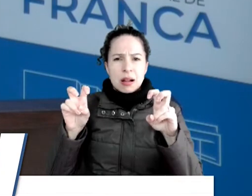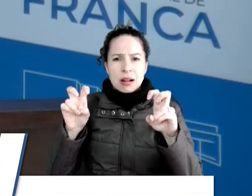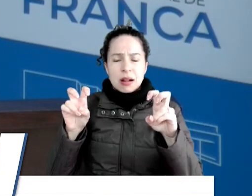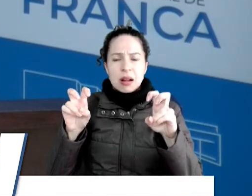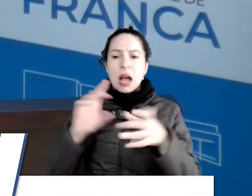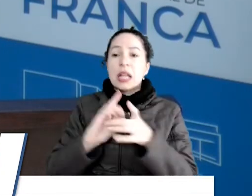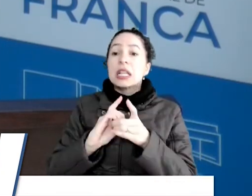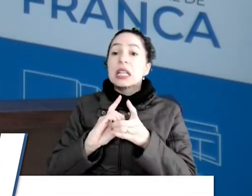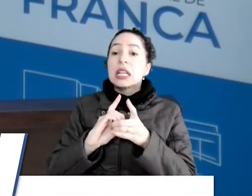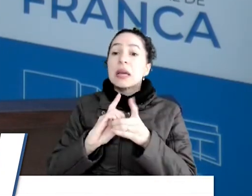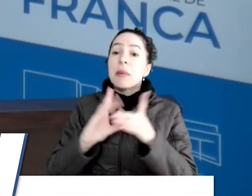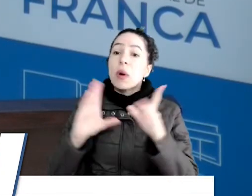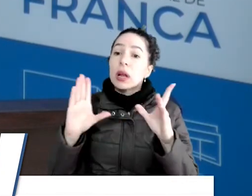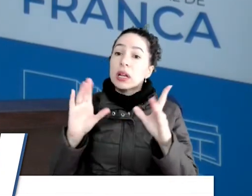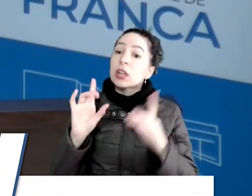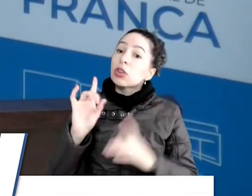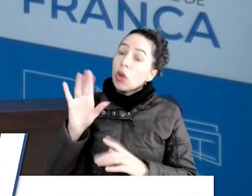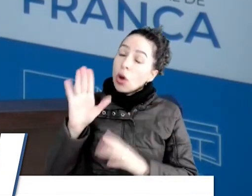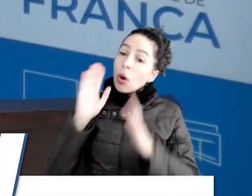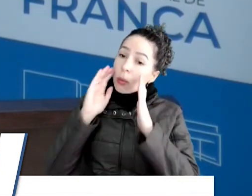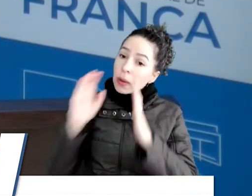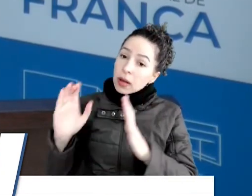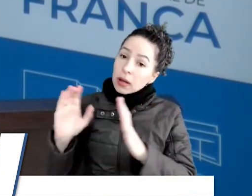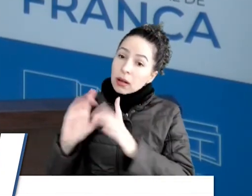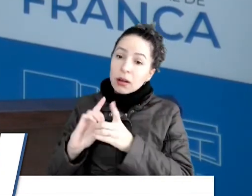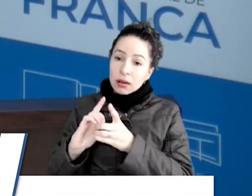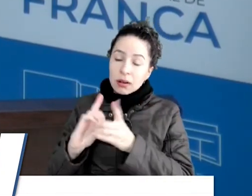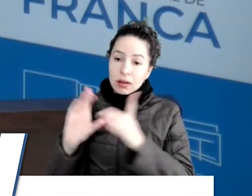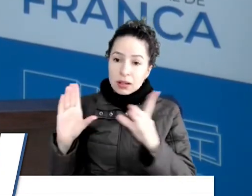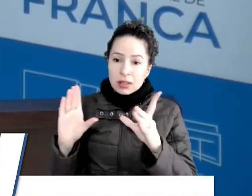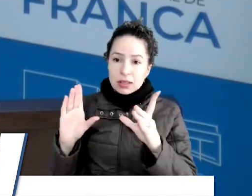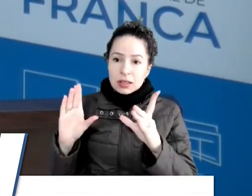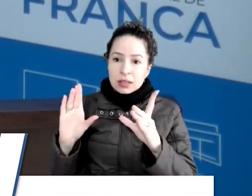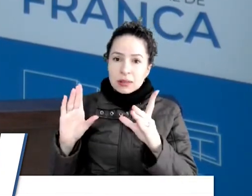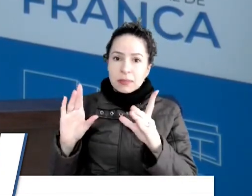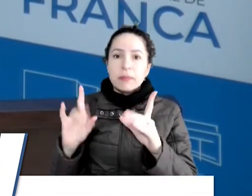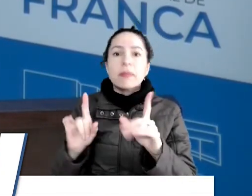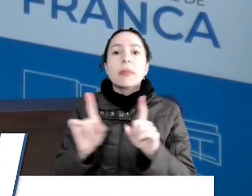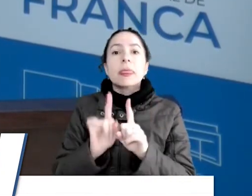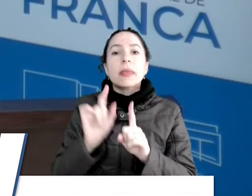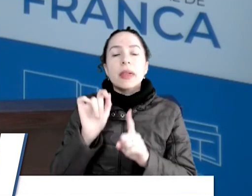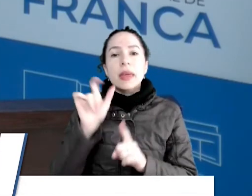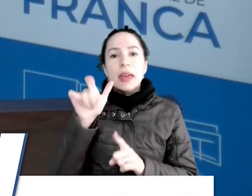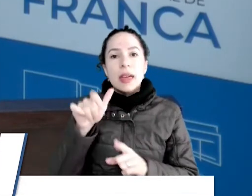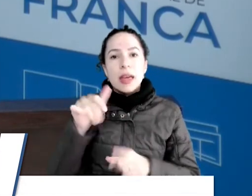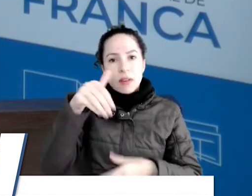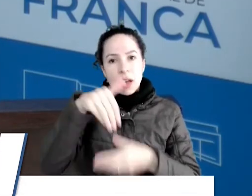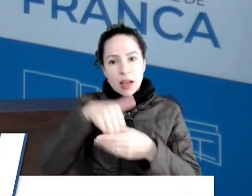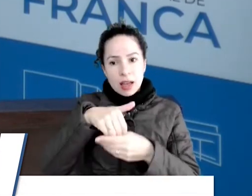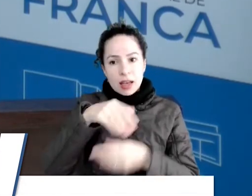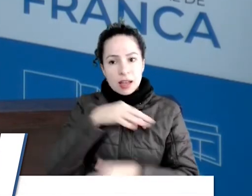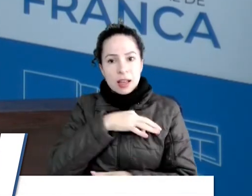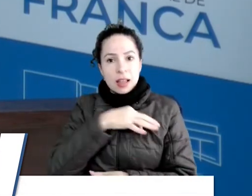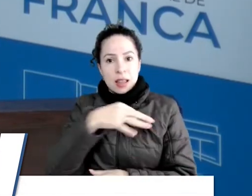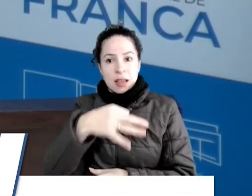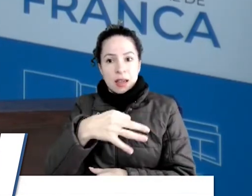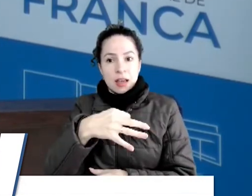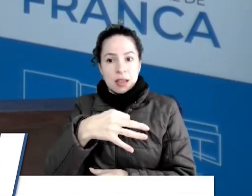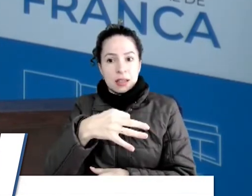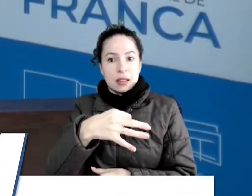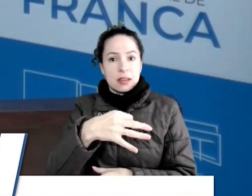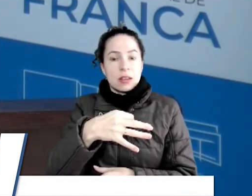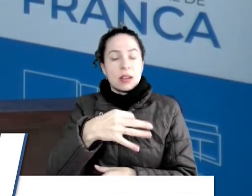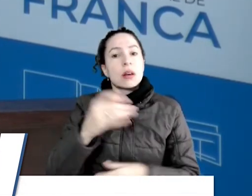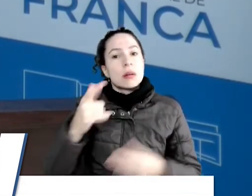democracia, a não ser obedecer à democracia. E quem for eleito, quem for chefe de Estado, independente de